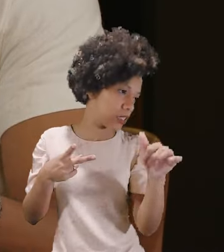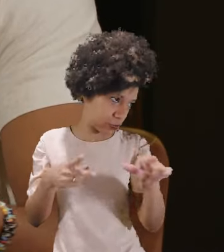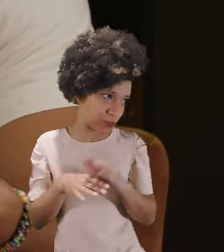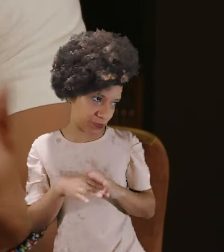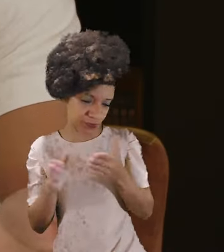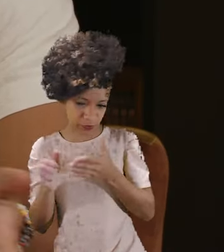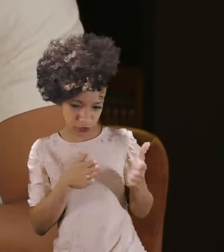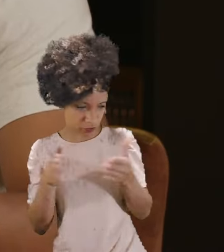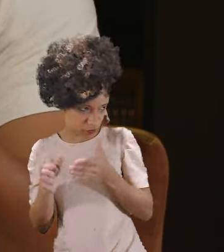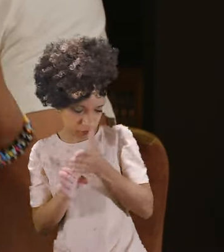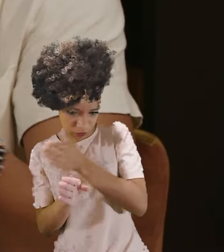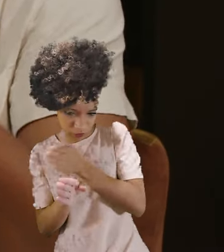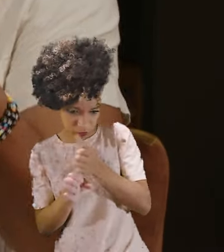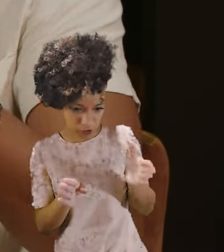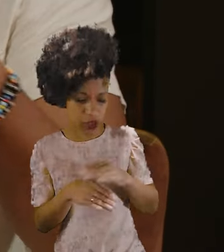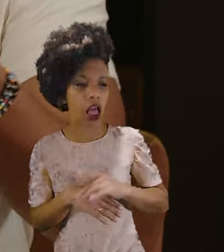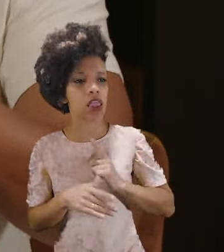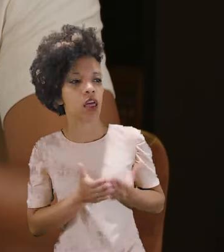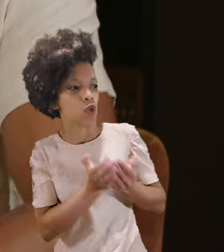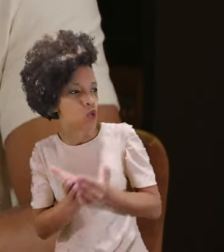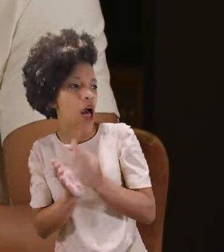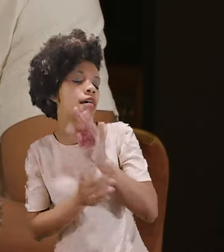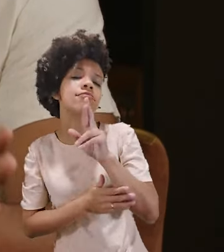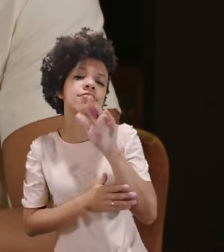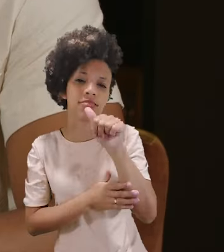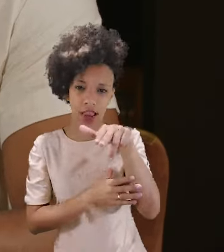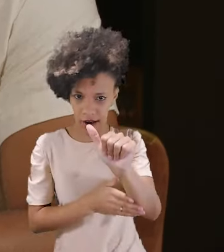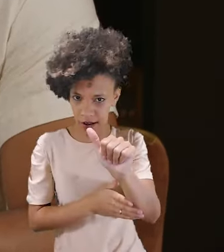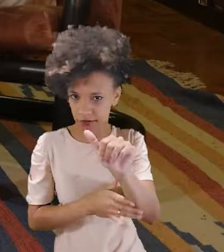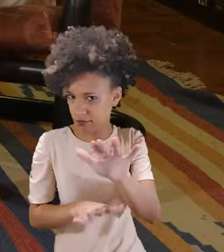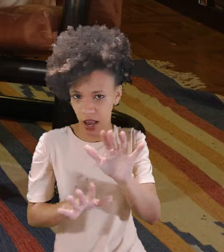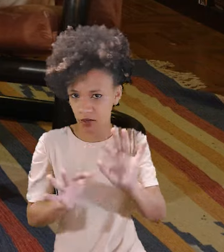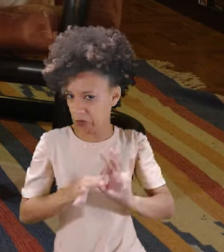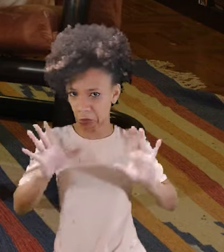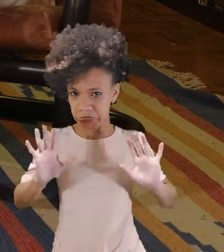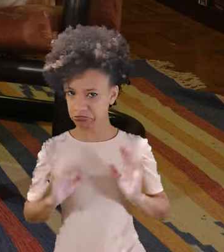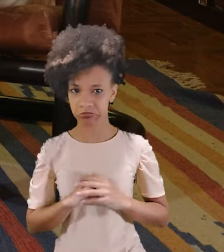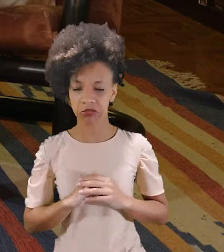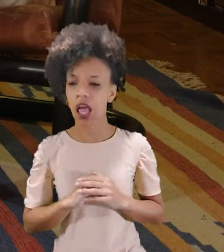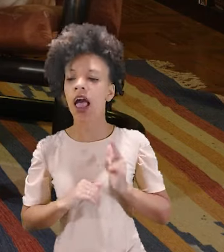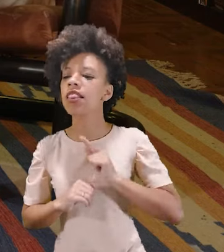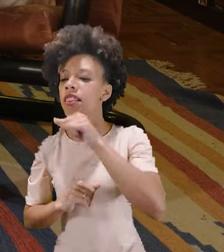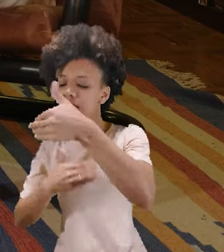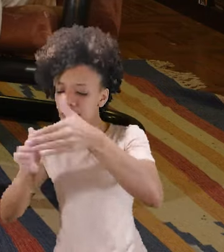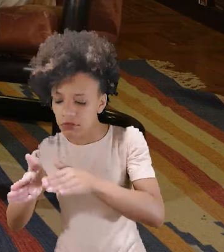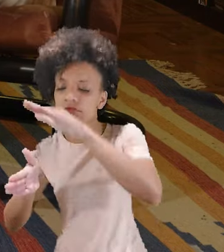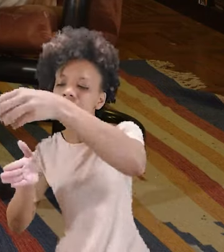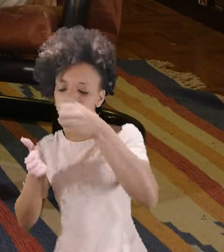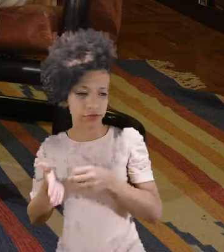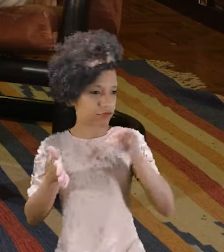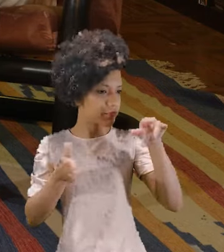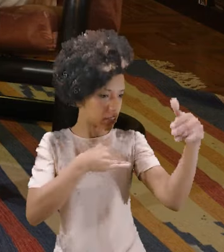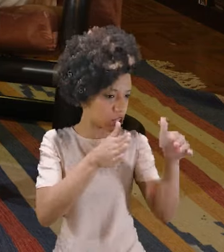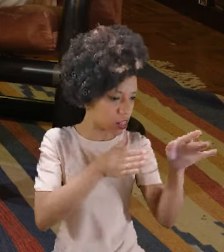a gente todo navio que a gente fala que a tampa assim então ele tá aí para todos os jogos entendeu mas ali ele vai aplicar a gente vai